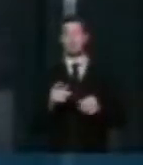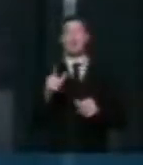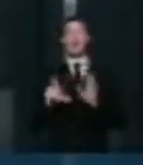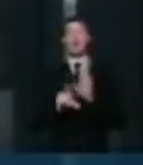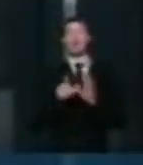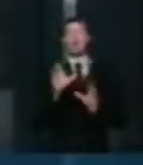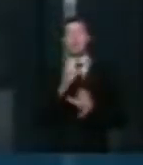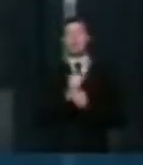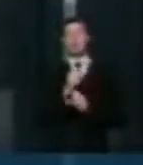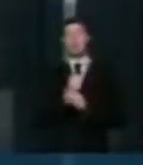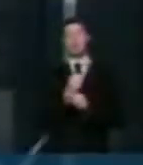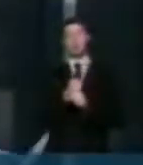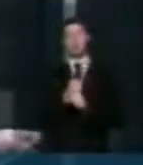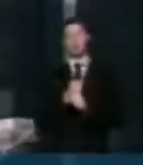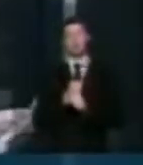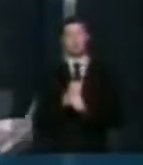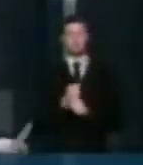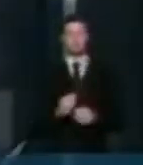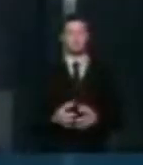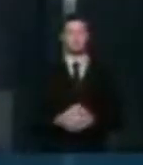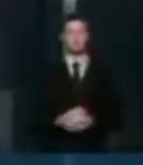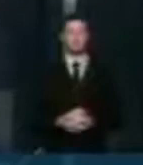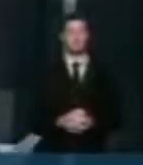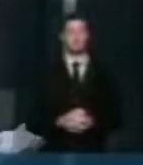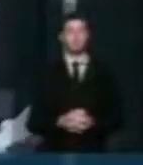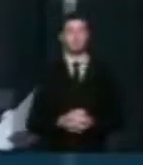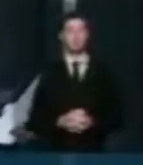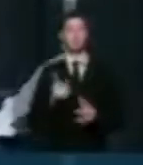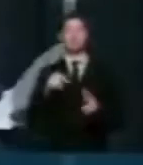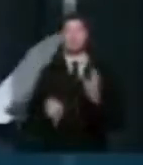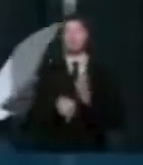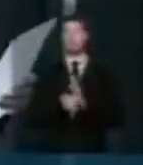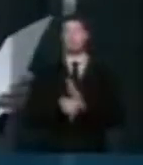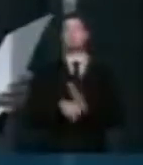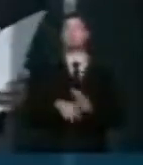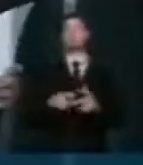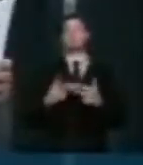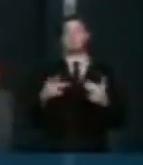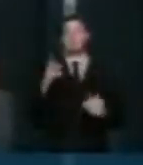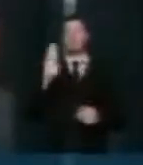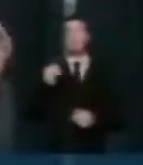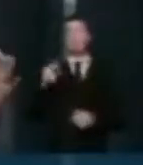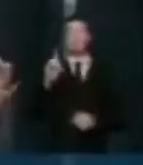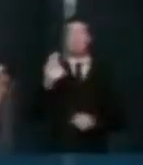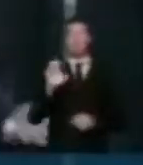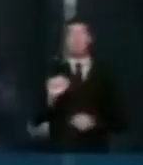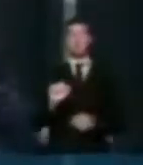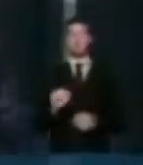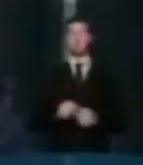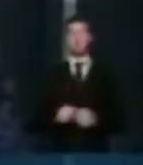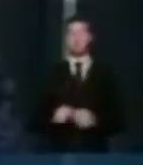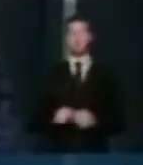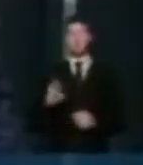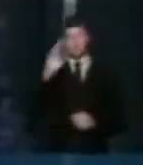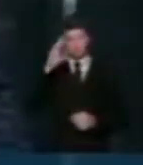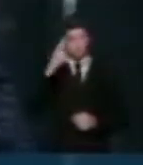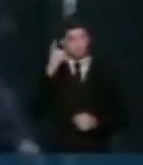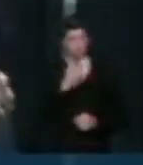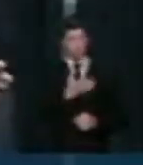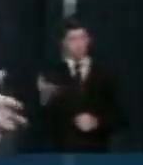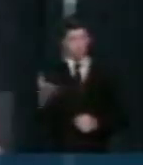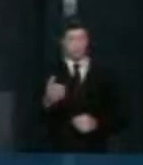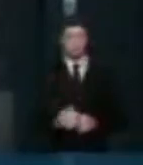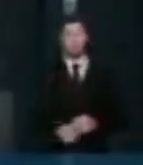de aplicação das agências financeiras oficiais do fomento, tal qual o BNDES. BNDES, caros parlamentares, que